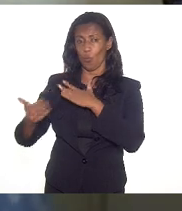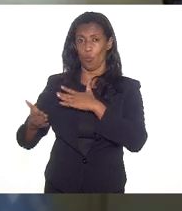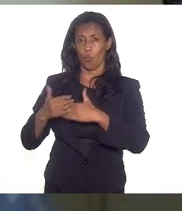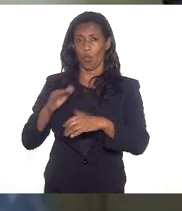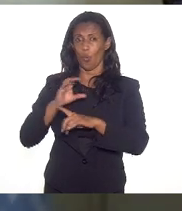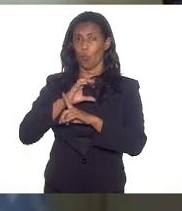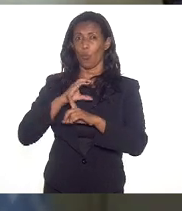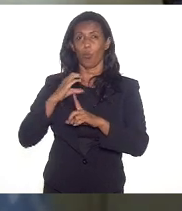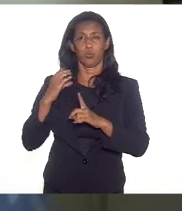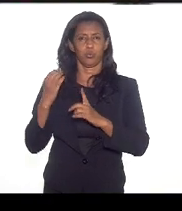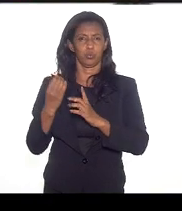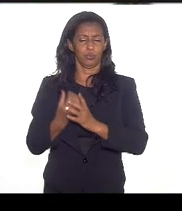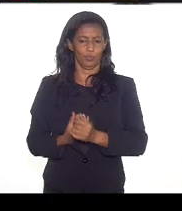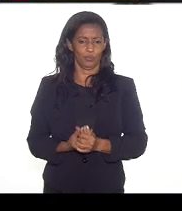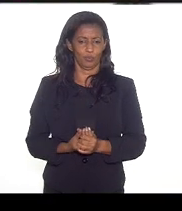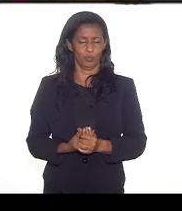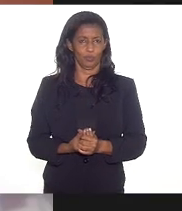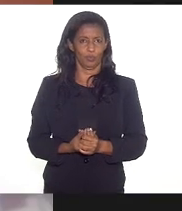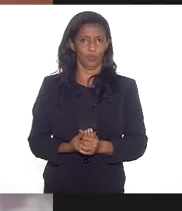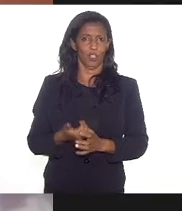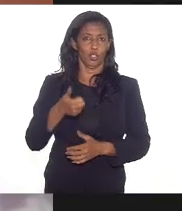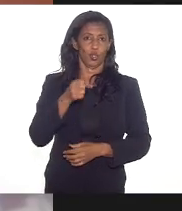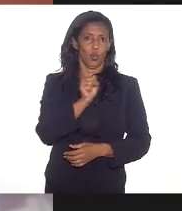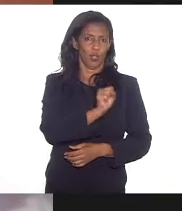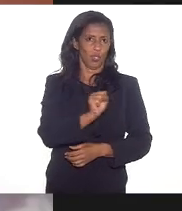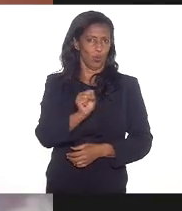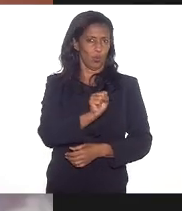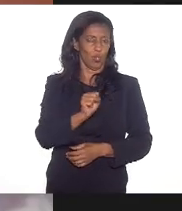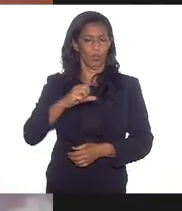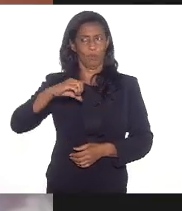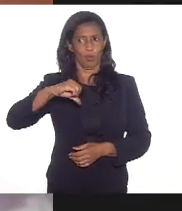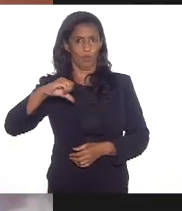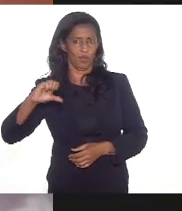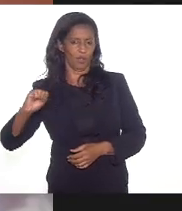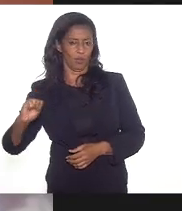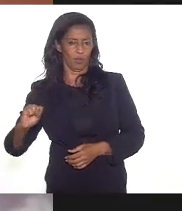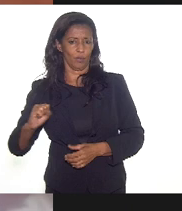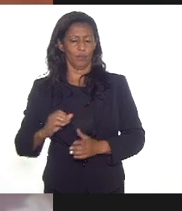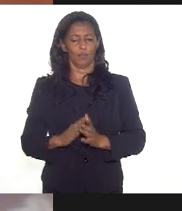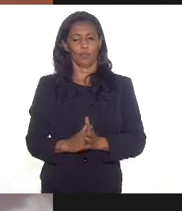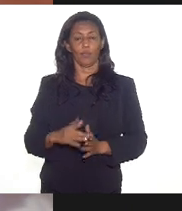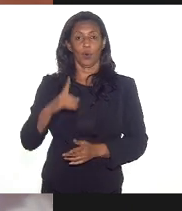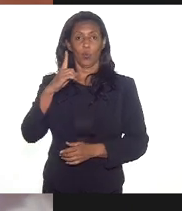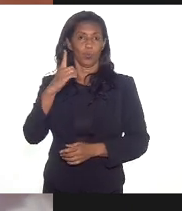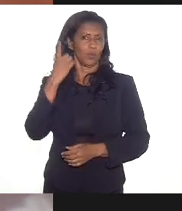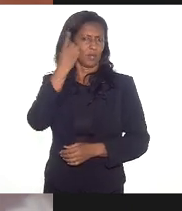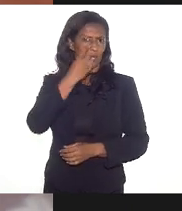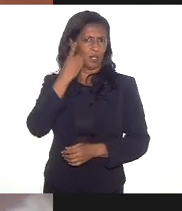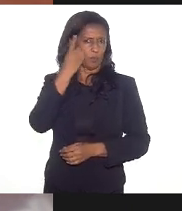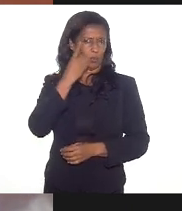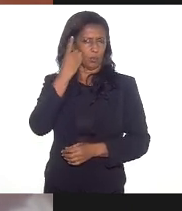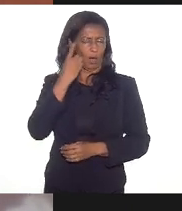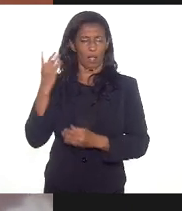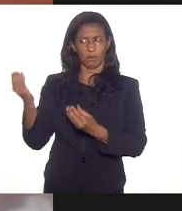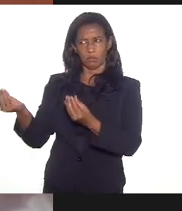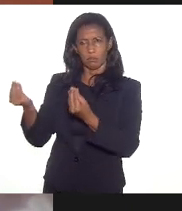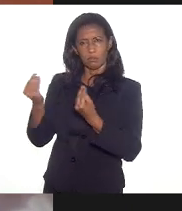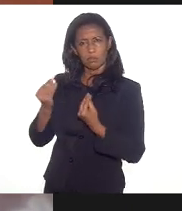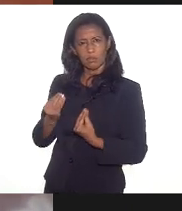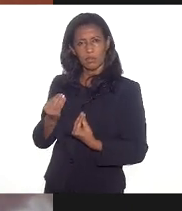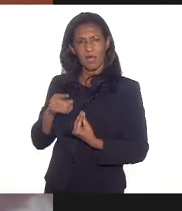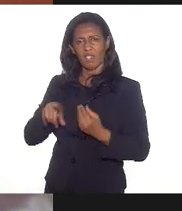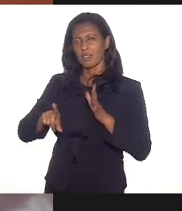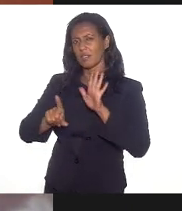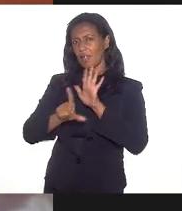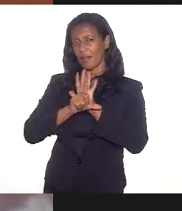E, de 88 para 98, um deputado trouxe essa